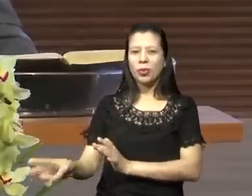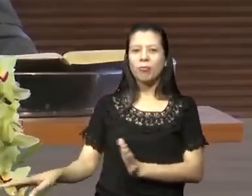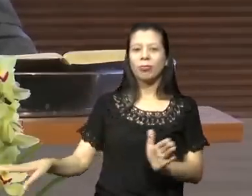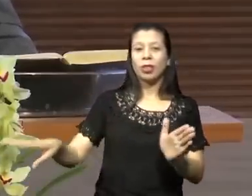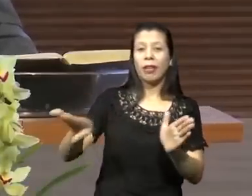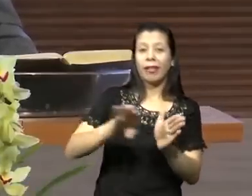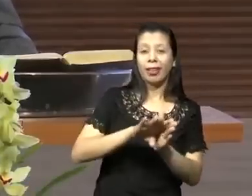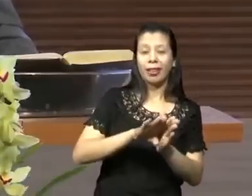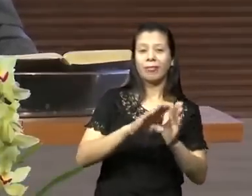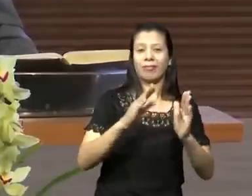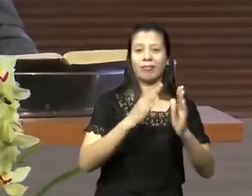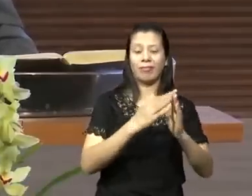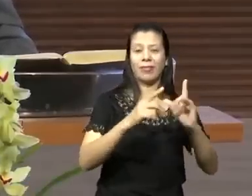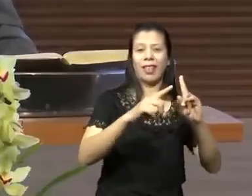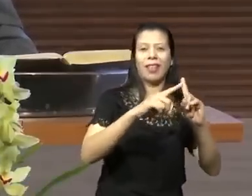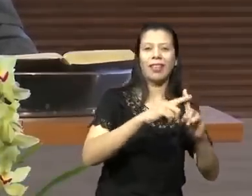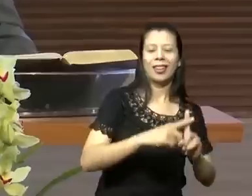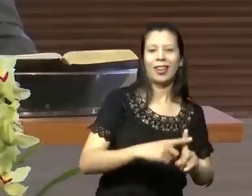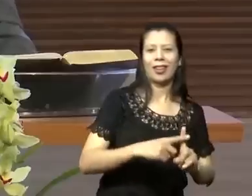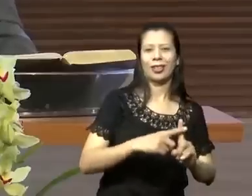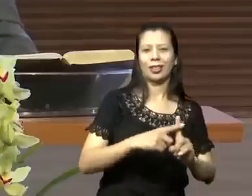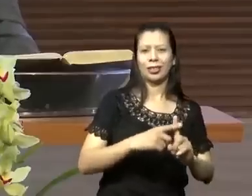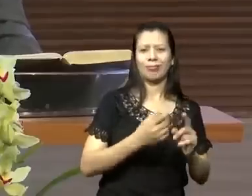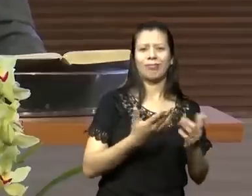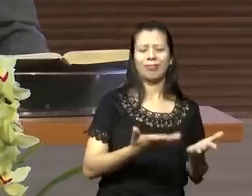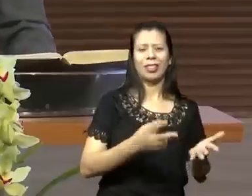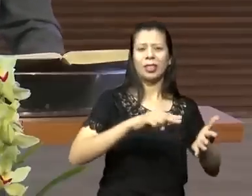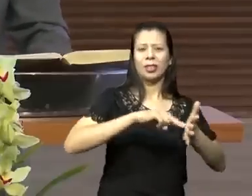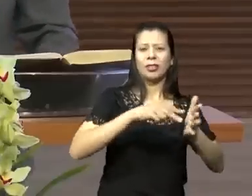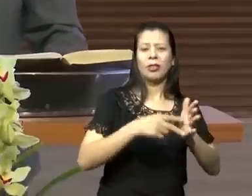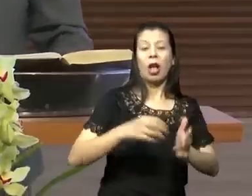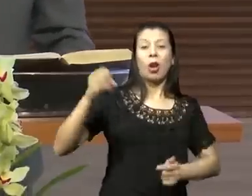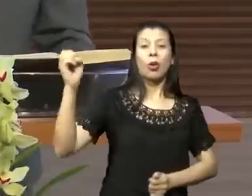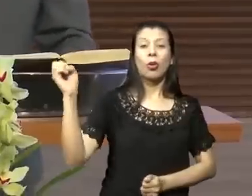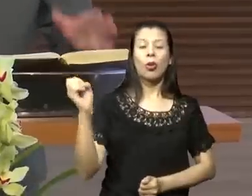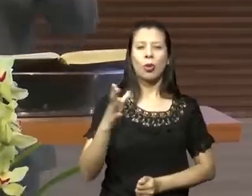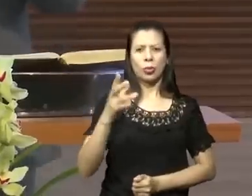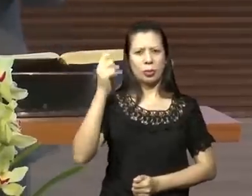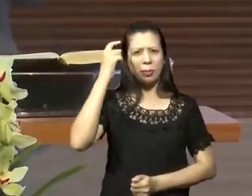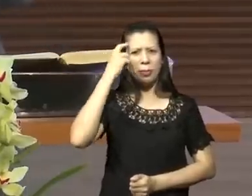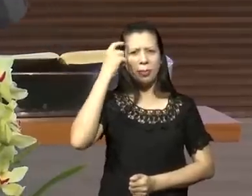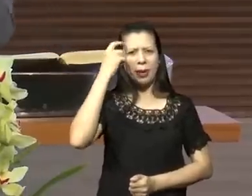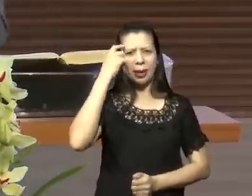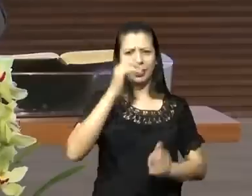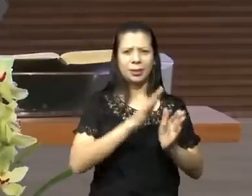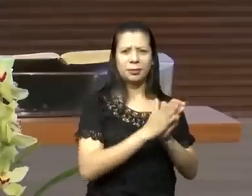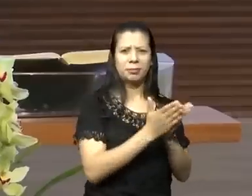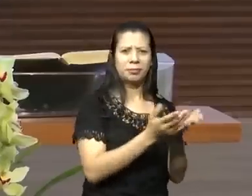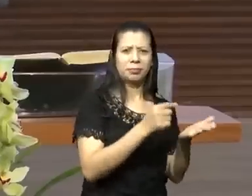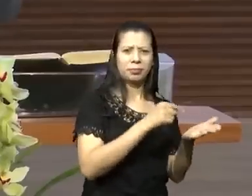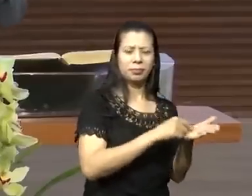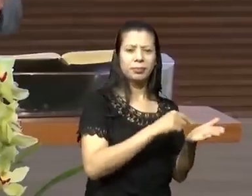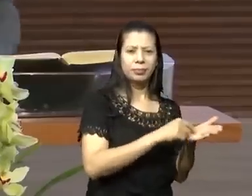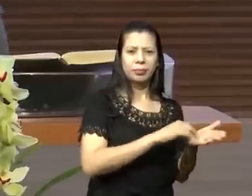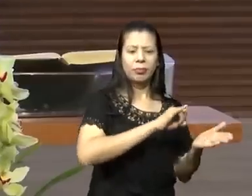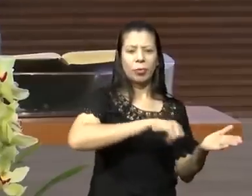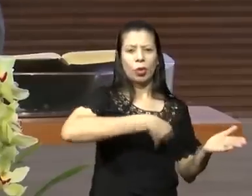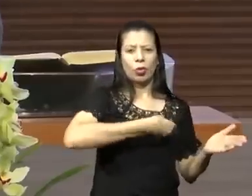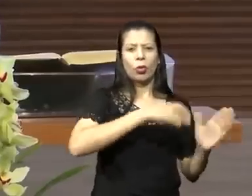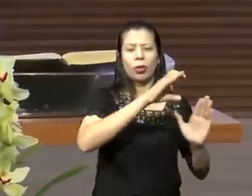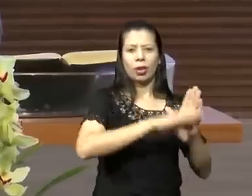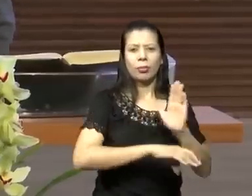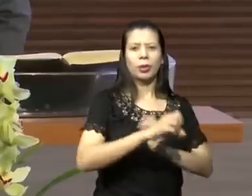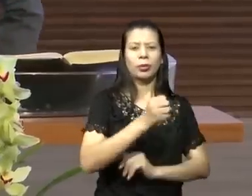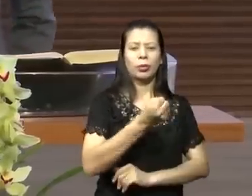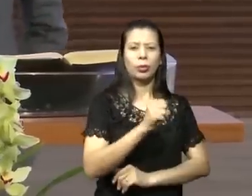ele não foi aceito aqui em João 8 Capítulo 12 Leia comigo deixa a Bíblia aberta nesse capítulo vamos dar só esse capítulo